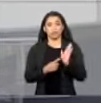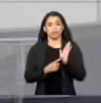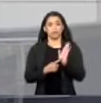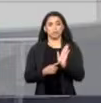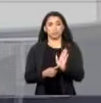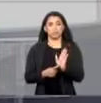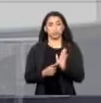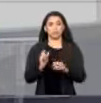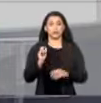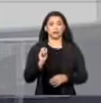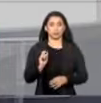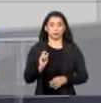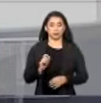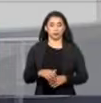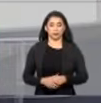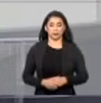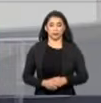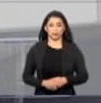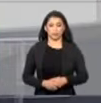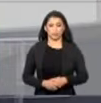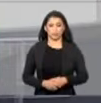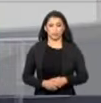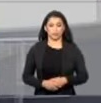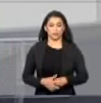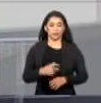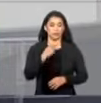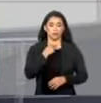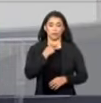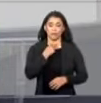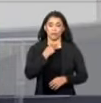exatamente de onde não podia partir,